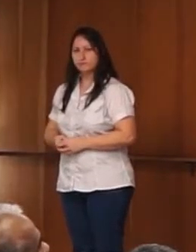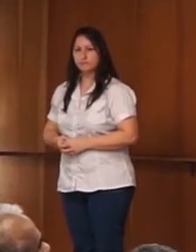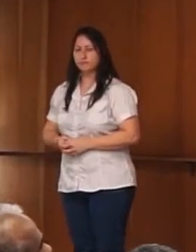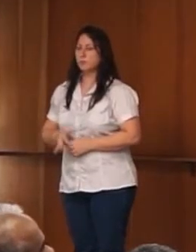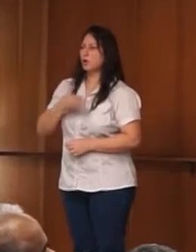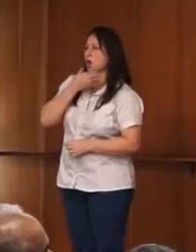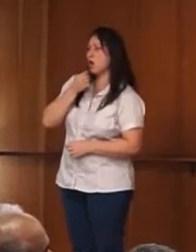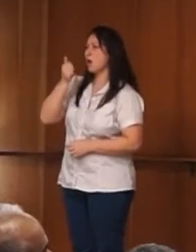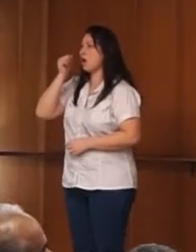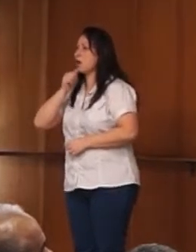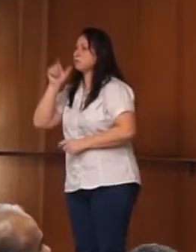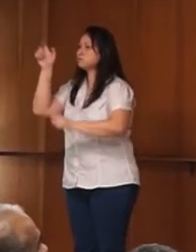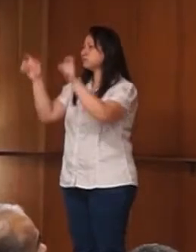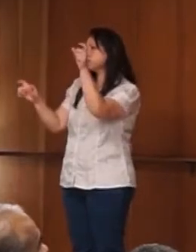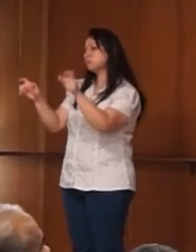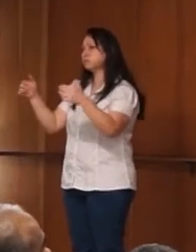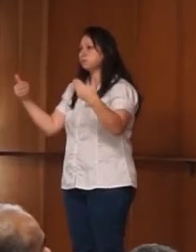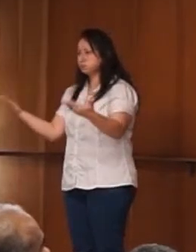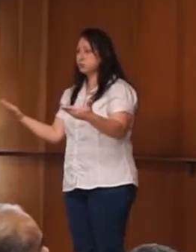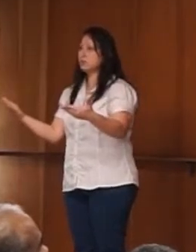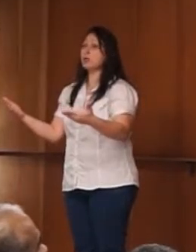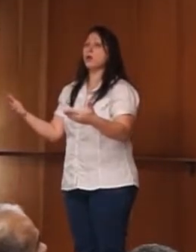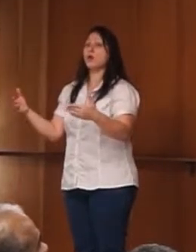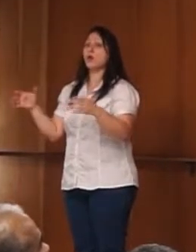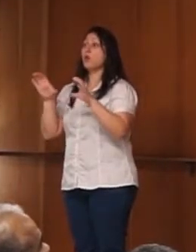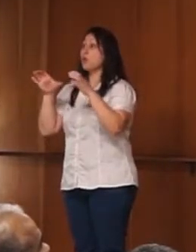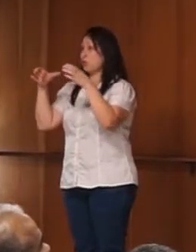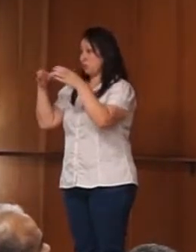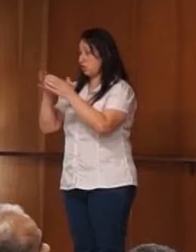Então, esse grupo de trabalho vai ter 90 dias para